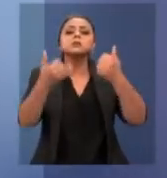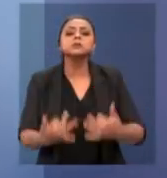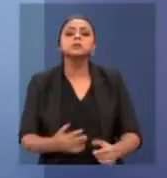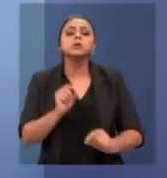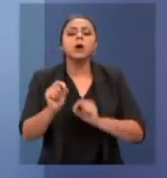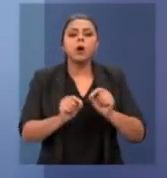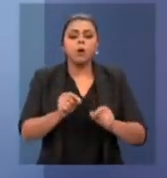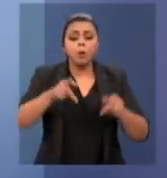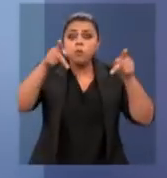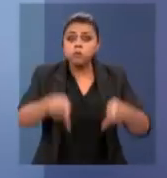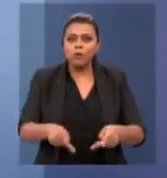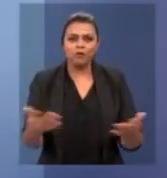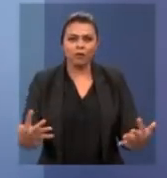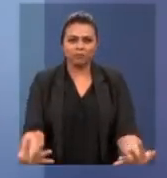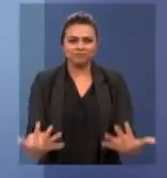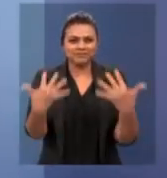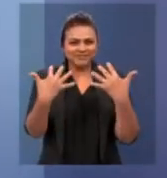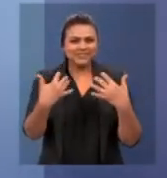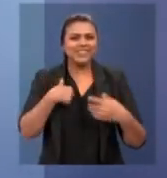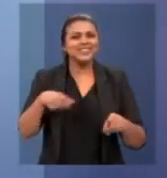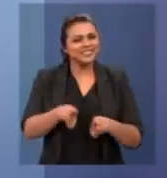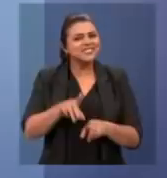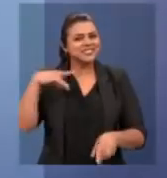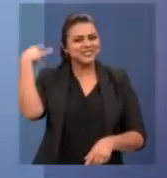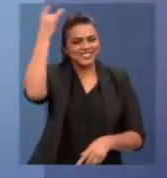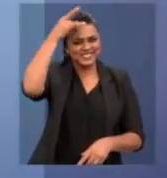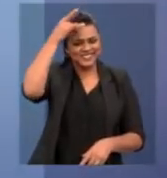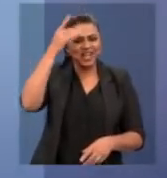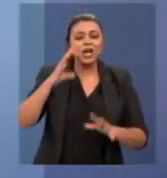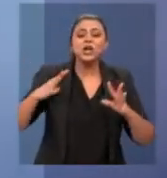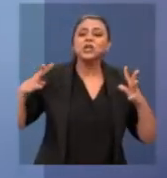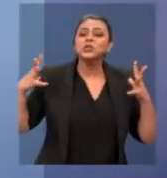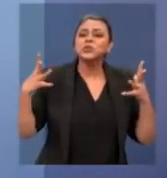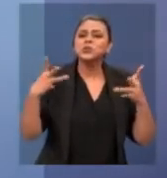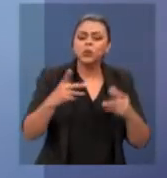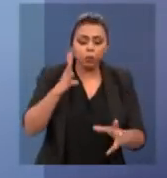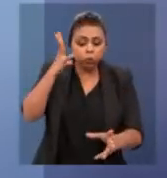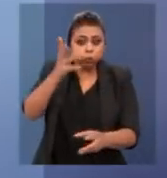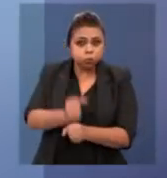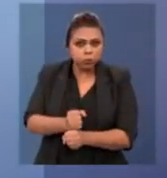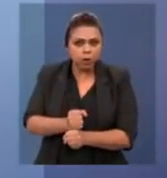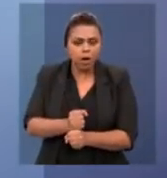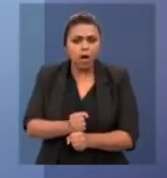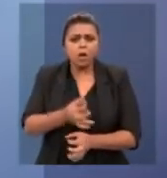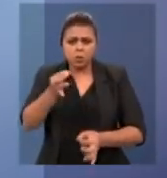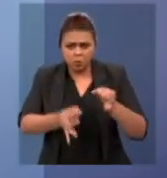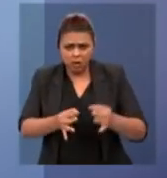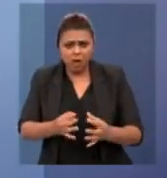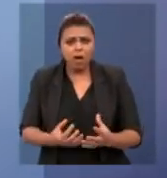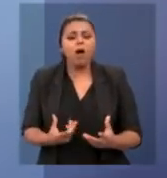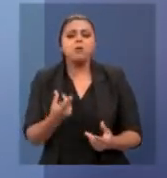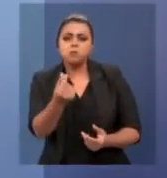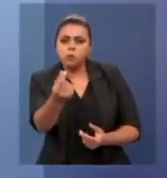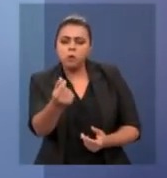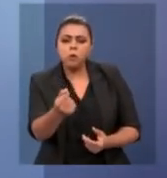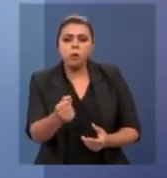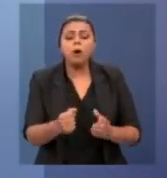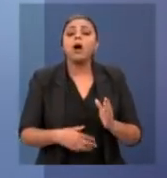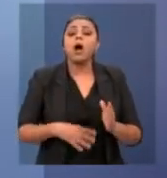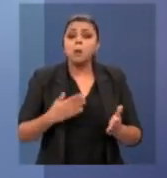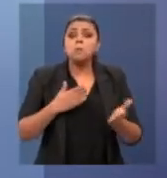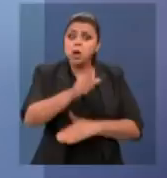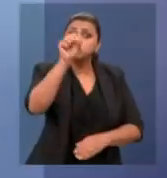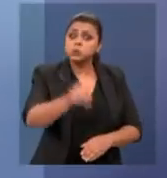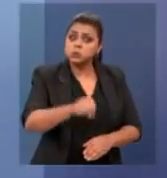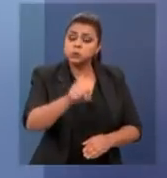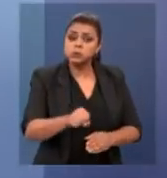população que está nos acompanhando os capixabas que todos as contas do meu governo foram aprovadas pelo tribunal de contas pelos auditores do tribunal